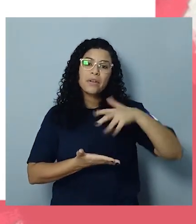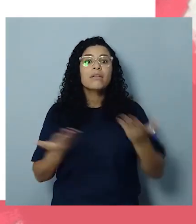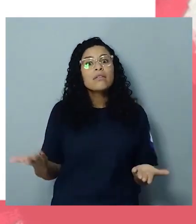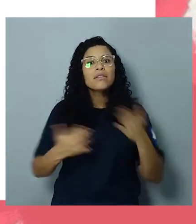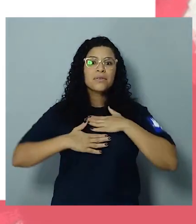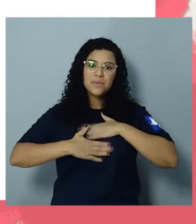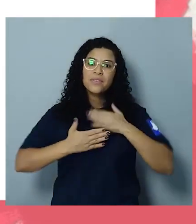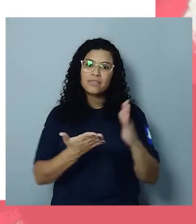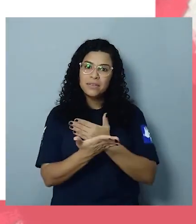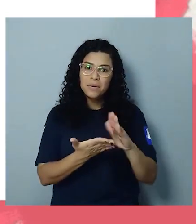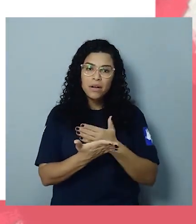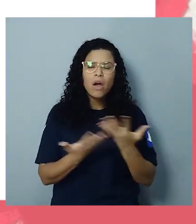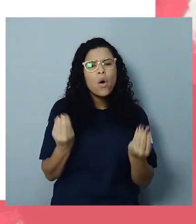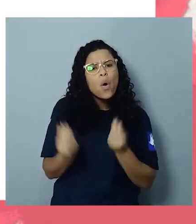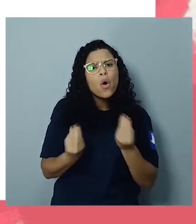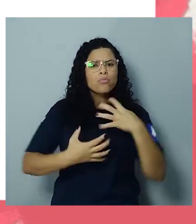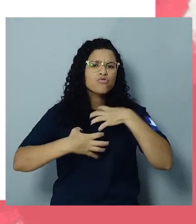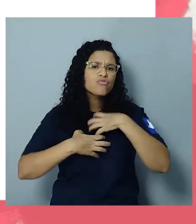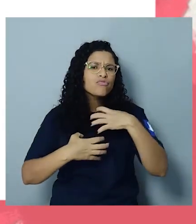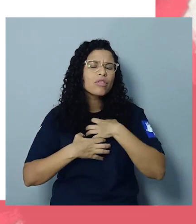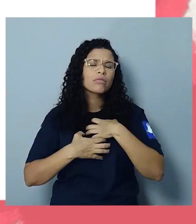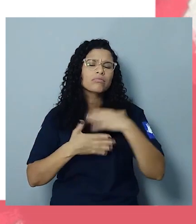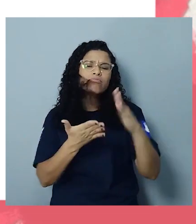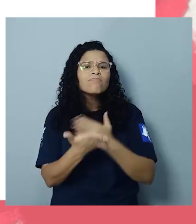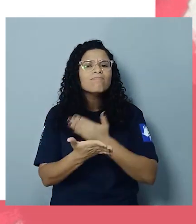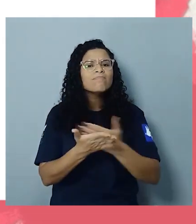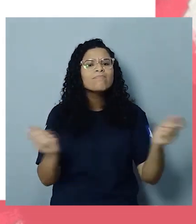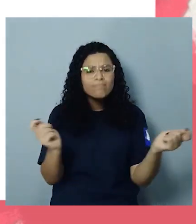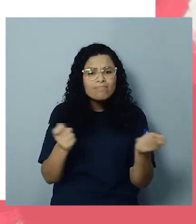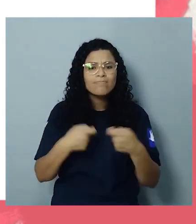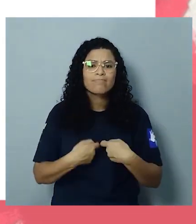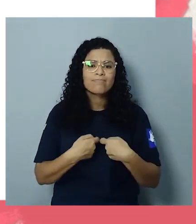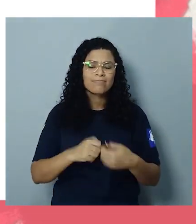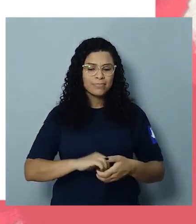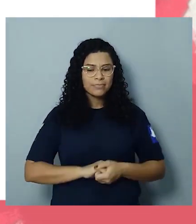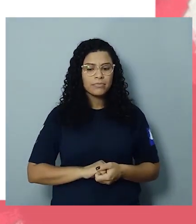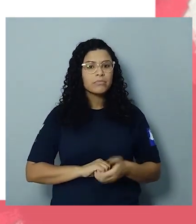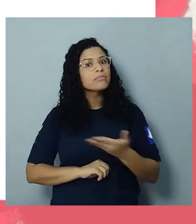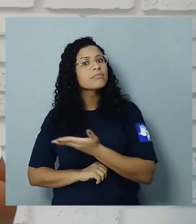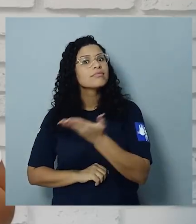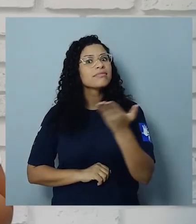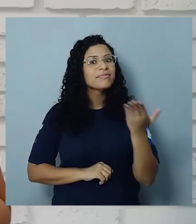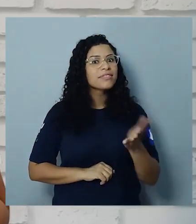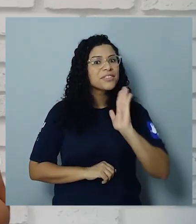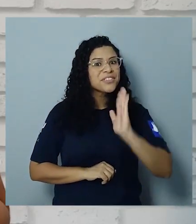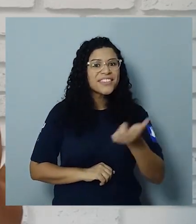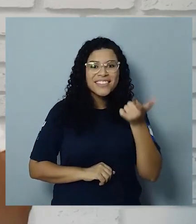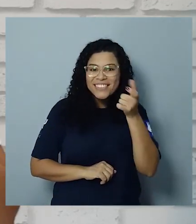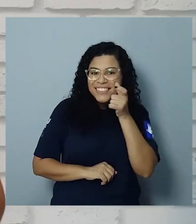pula e aí vocês gostaram dessa separação que outra forma vocês acham que poderiam separar estes bichinhos